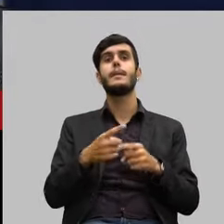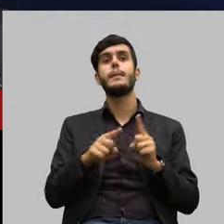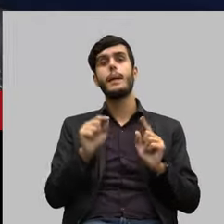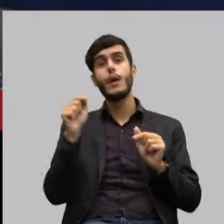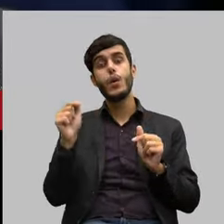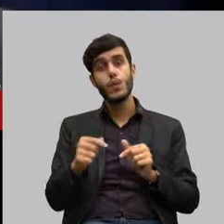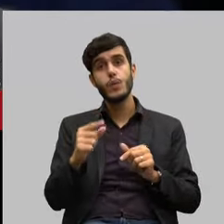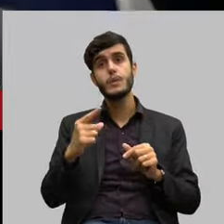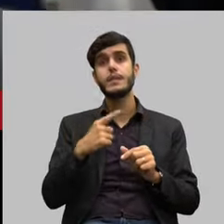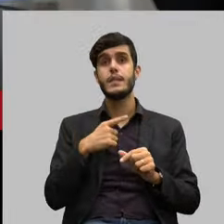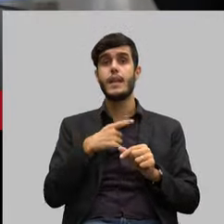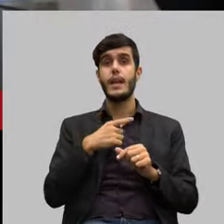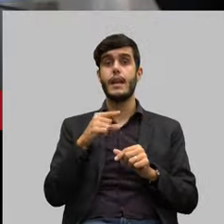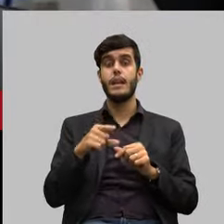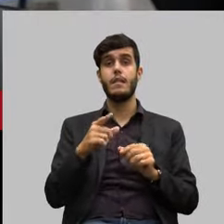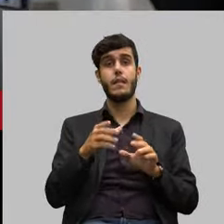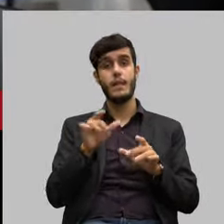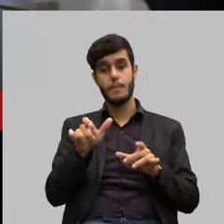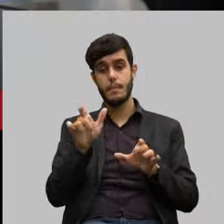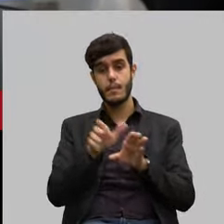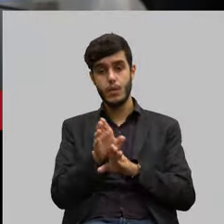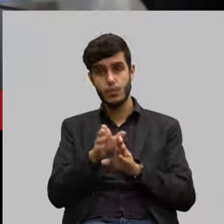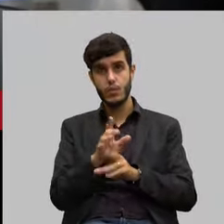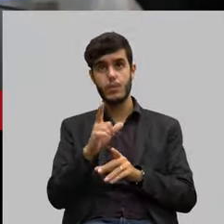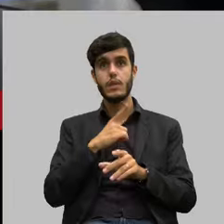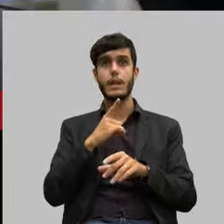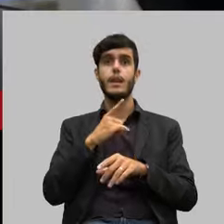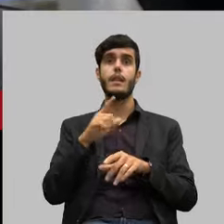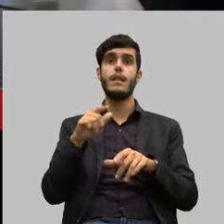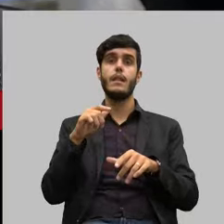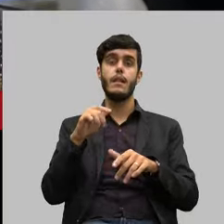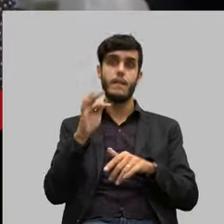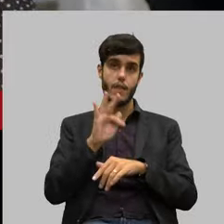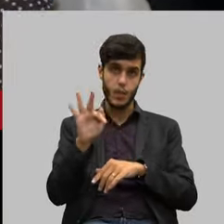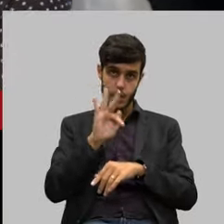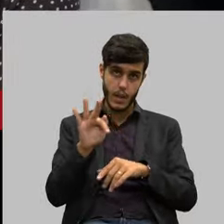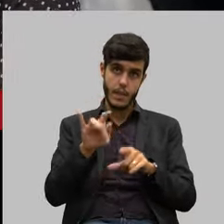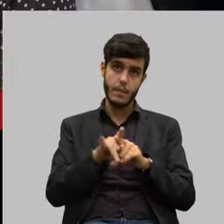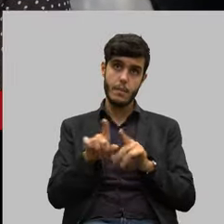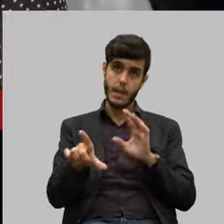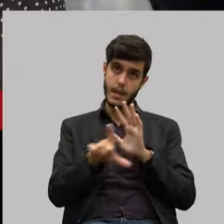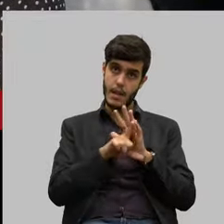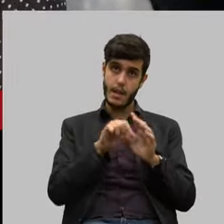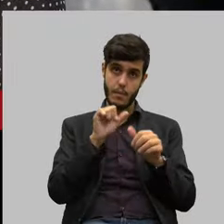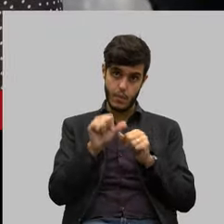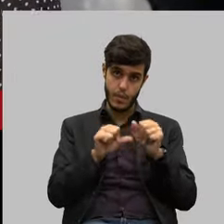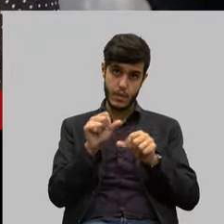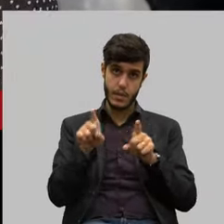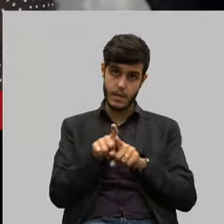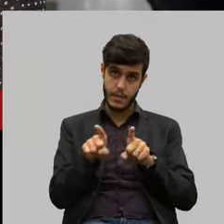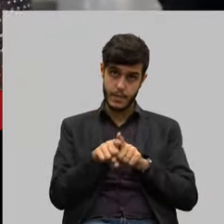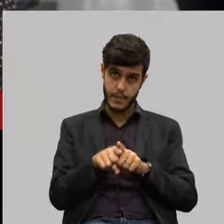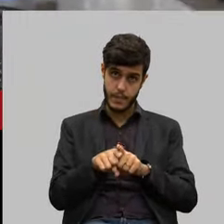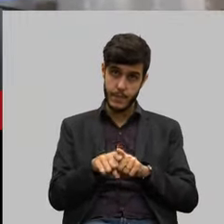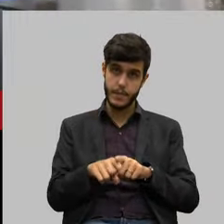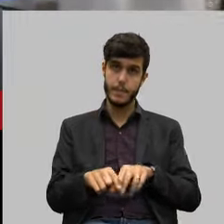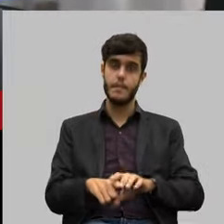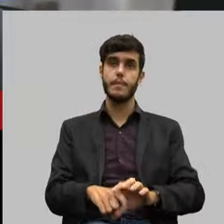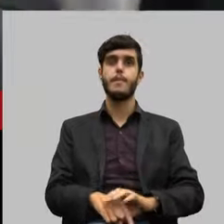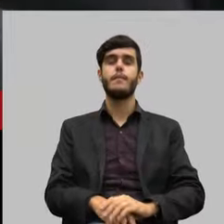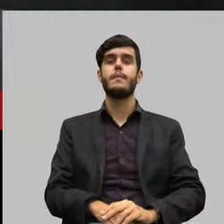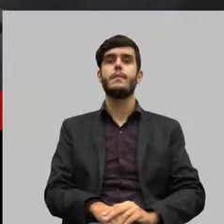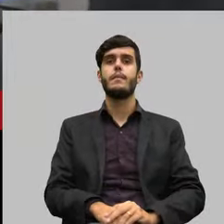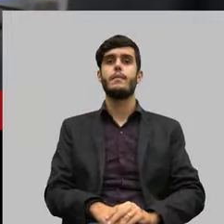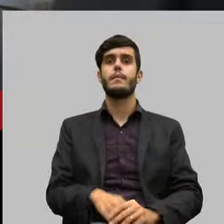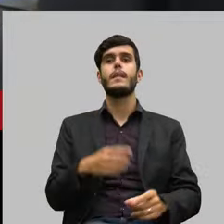a o conselheiro tem que ter formação em ensino superior e isso a gente tá alterando em lei eh em relação aos